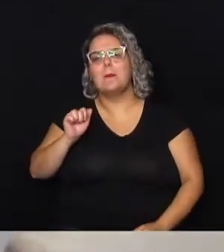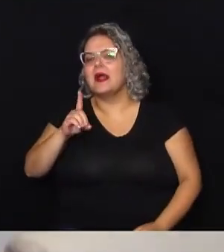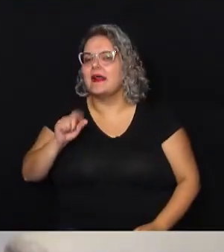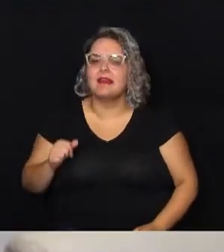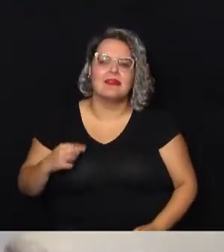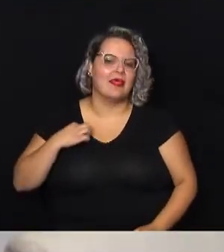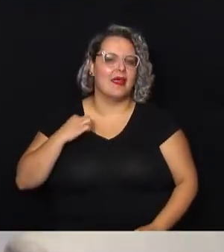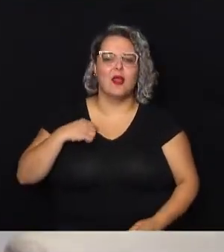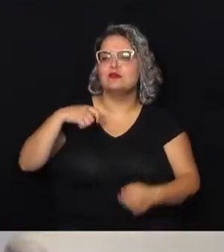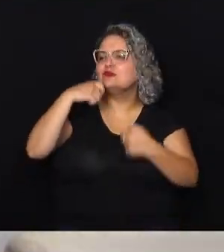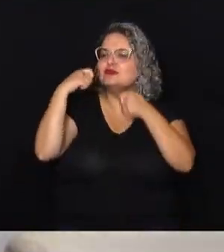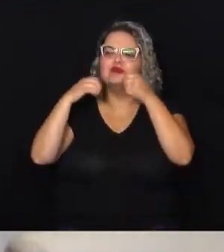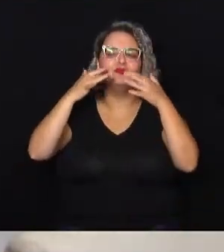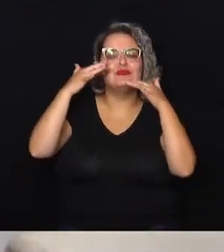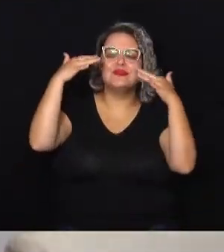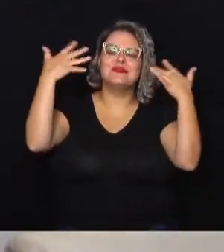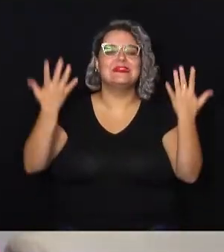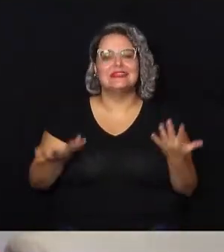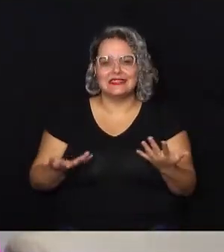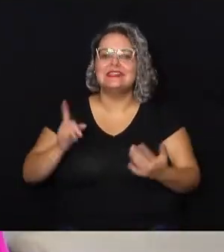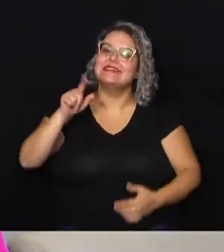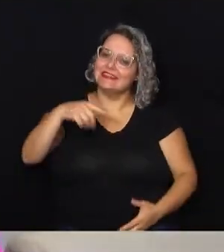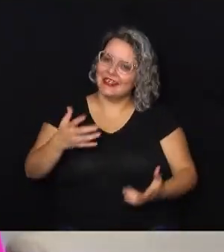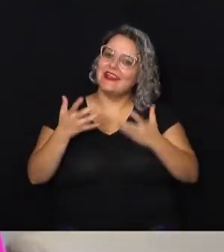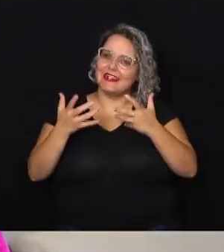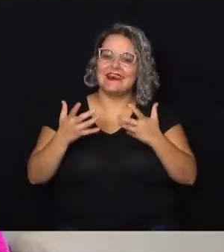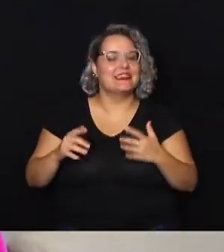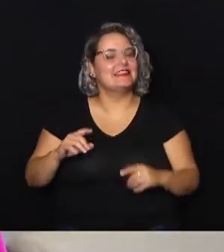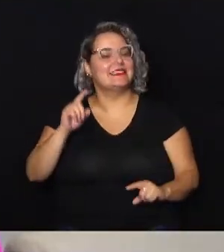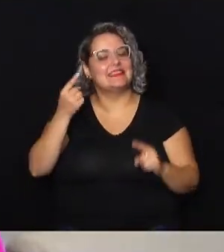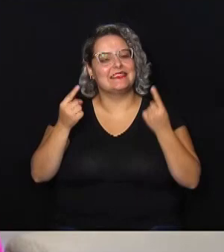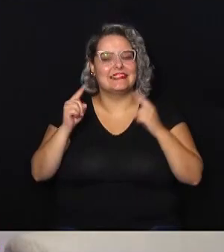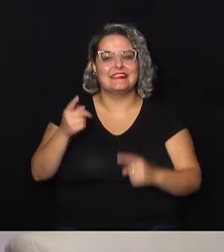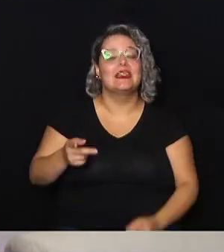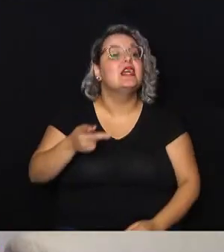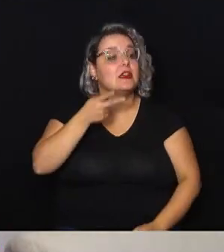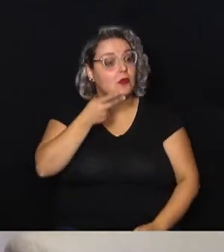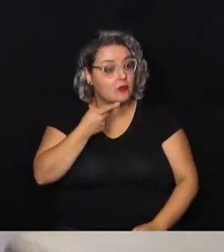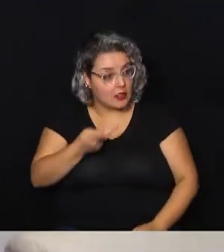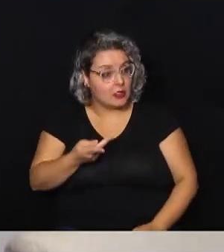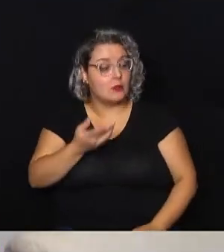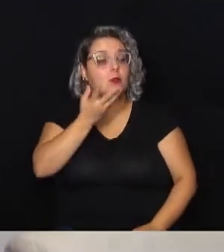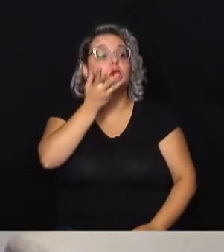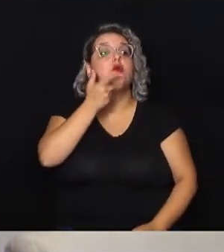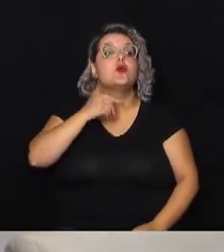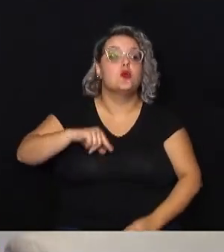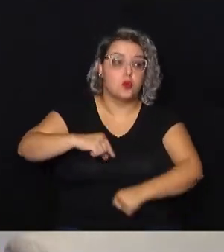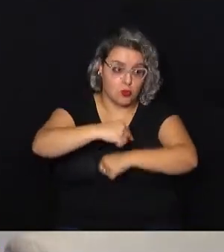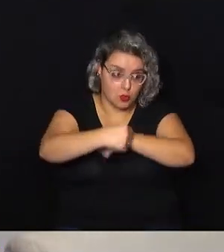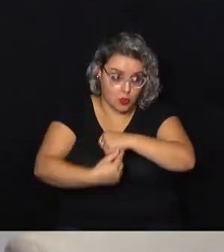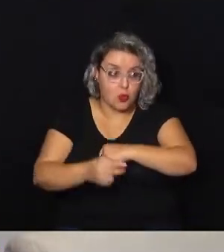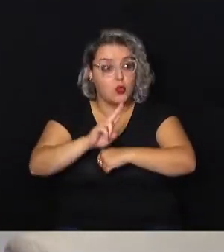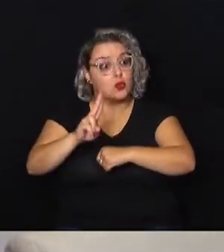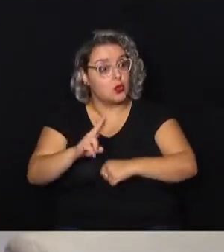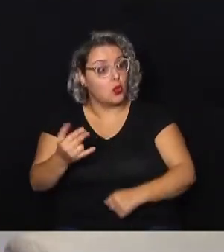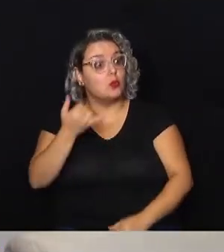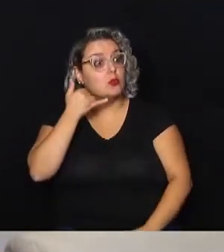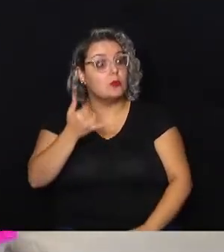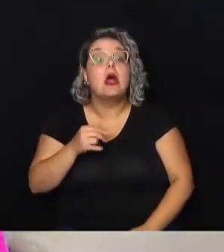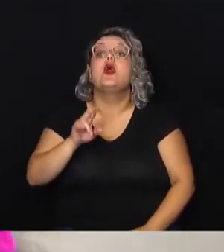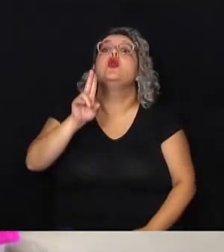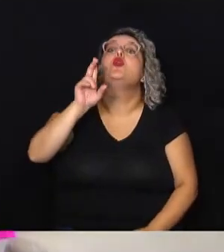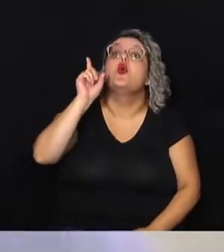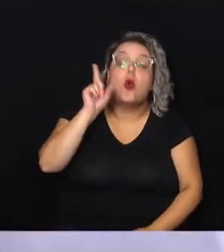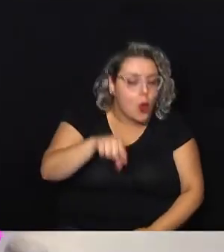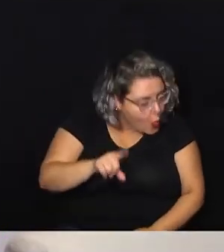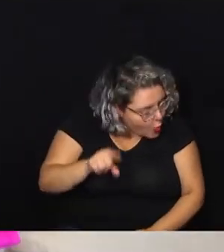se pinta de glitter, porque é isso que a gente quer nesse carnaval. Reforçando, crianças com pulseirinha, nome, telefone. Nossa, muito obrigada